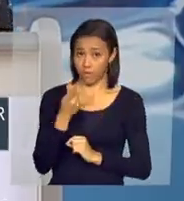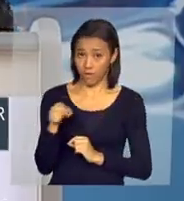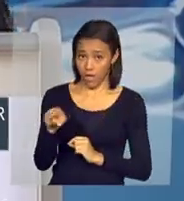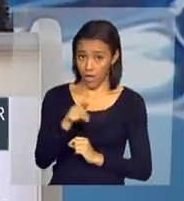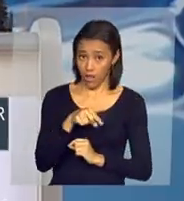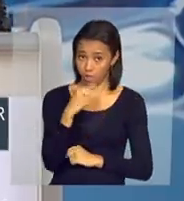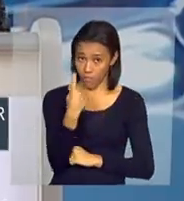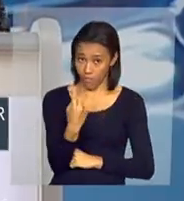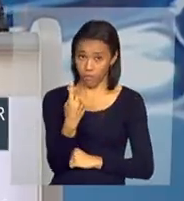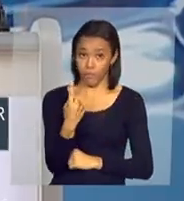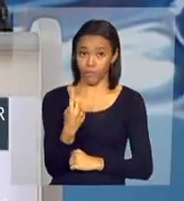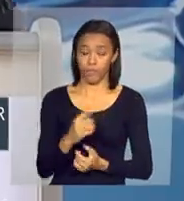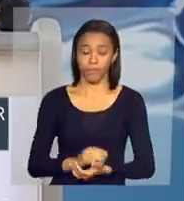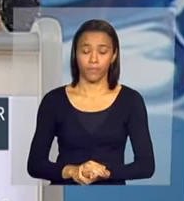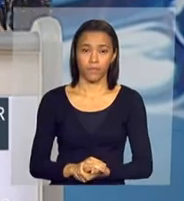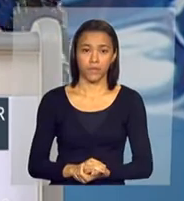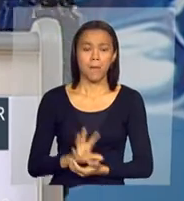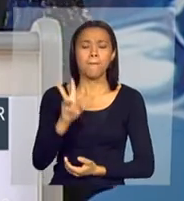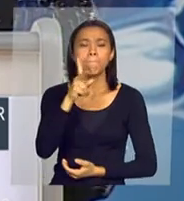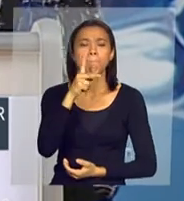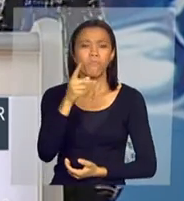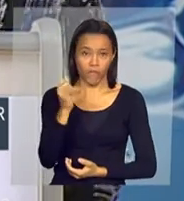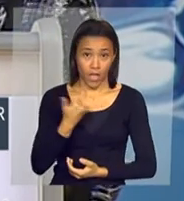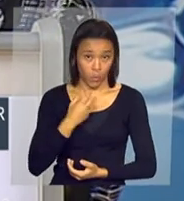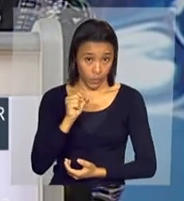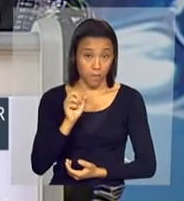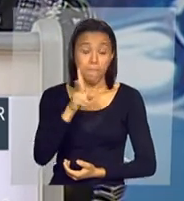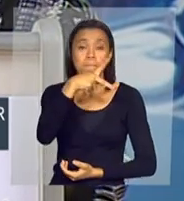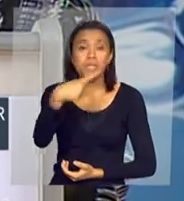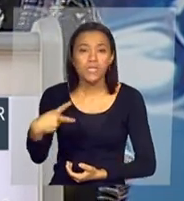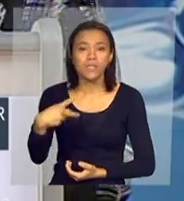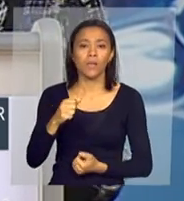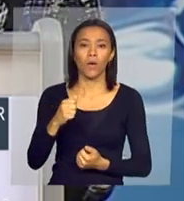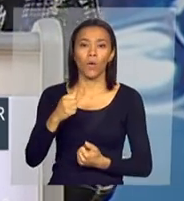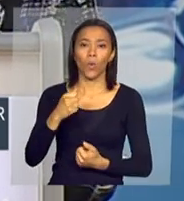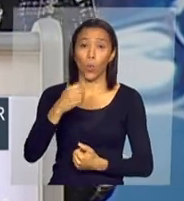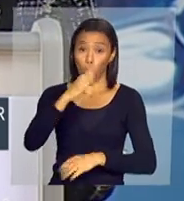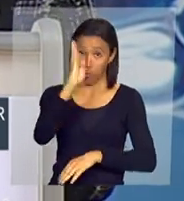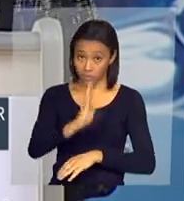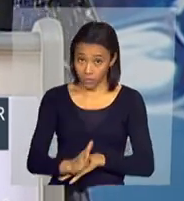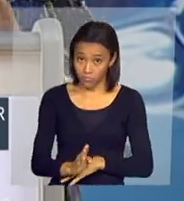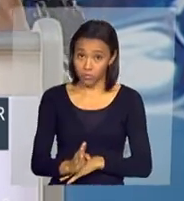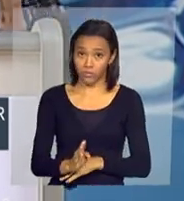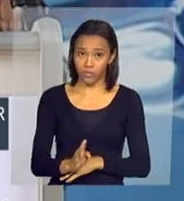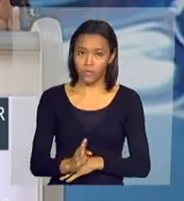uma fala: presidenta, o Brasil tem